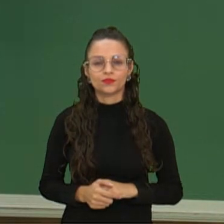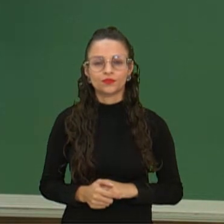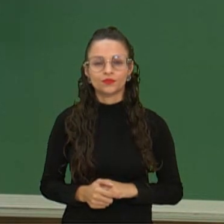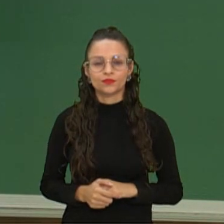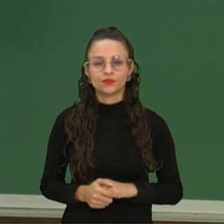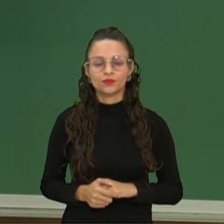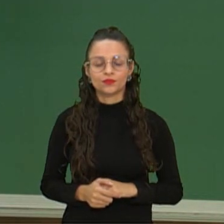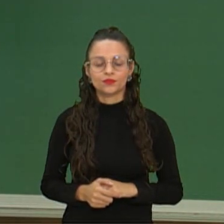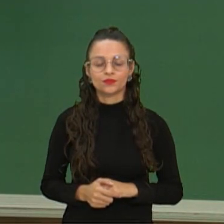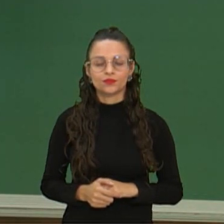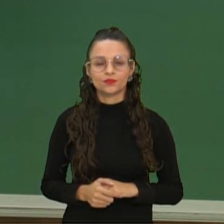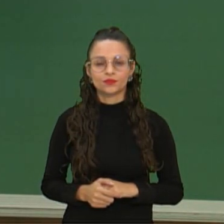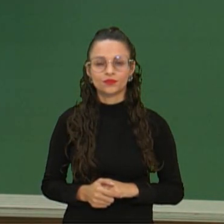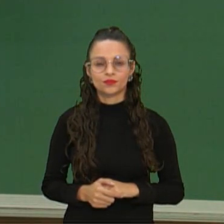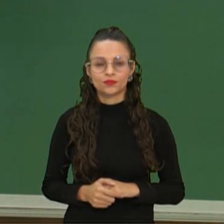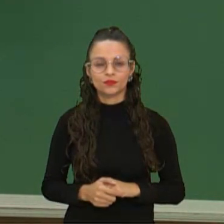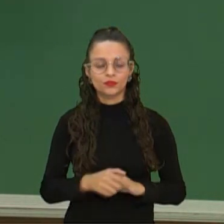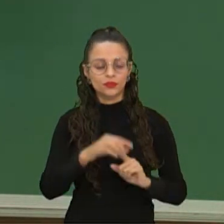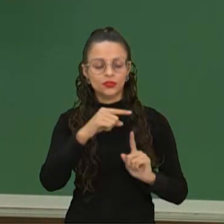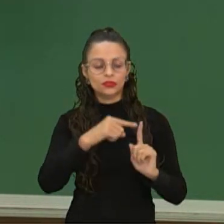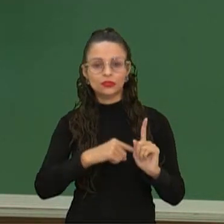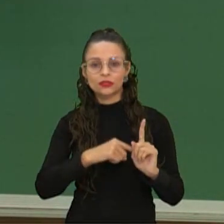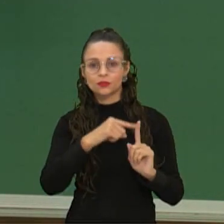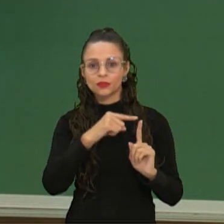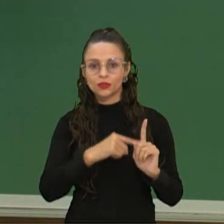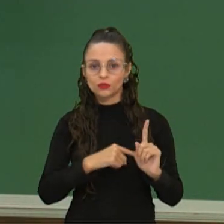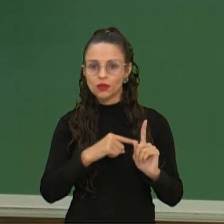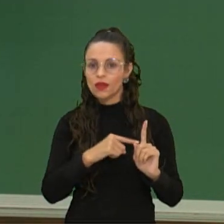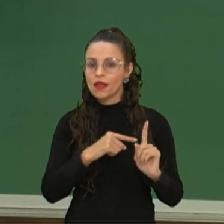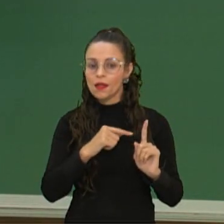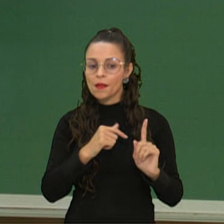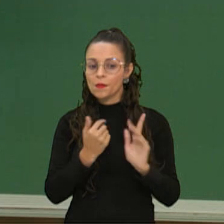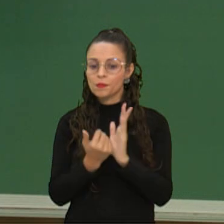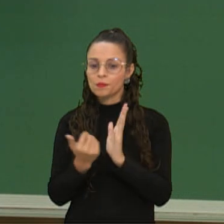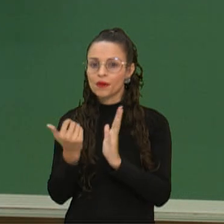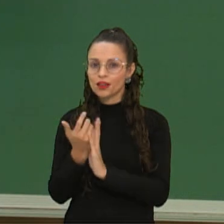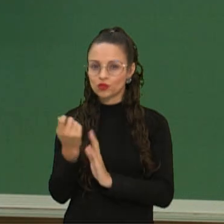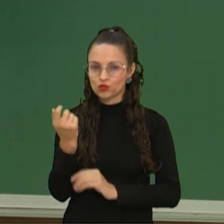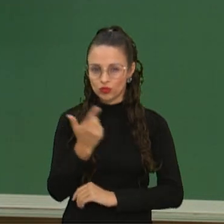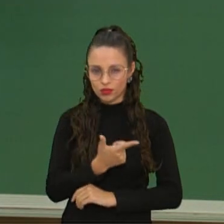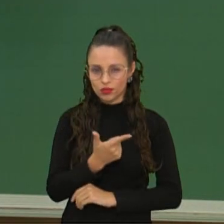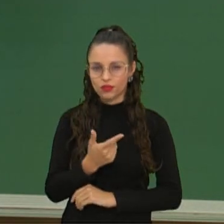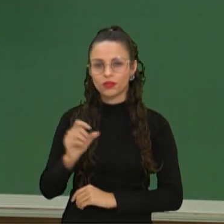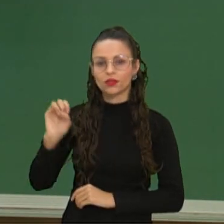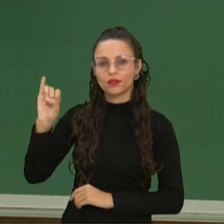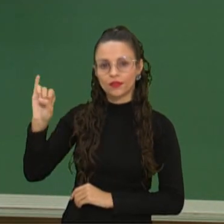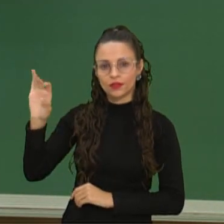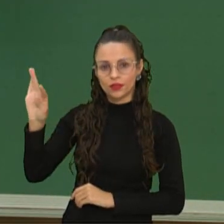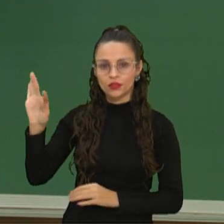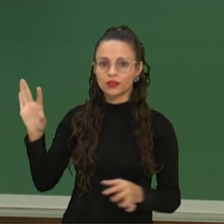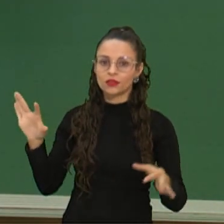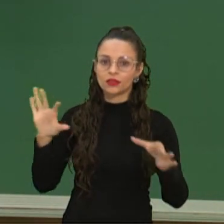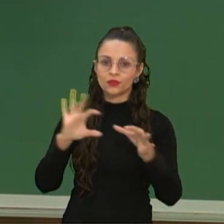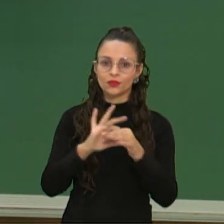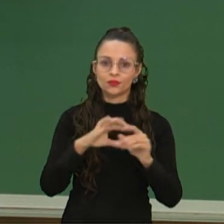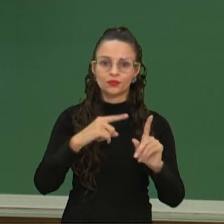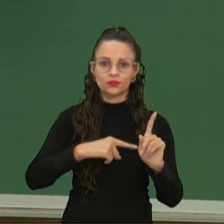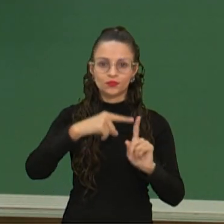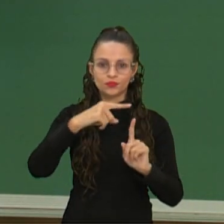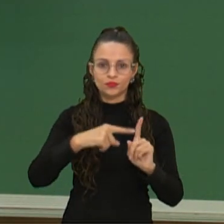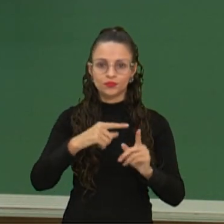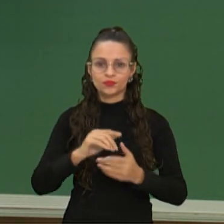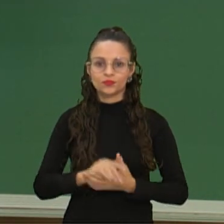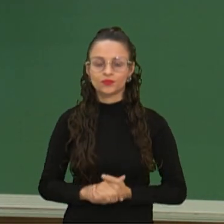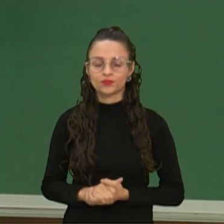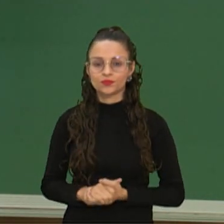what it would be, uma temperatura que seria maior que, enfim. Então, o it está se referindo à temperatura. Na